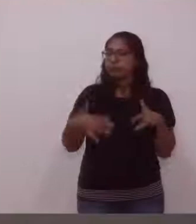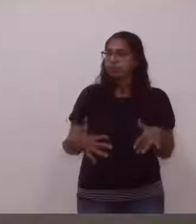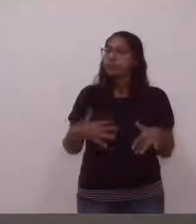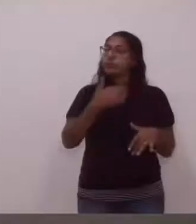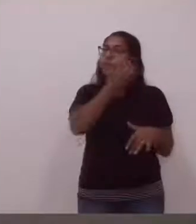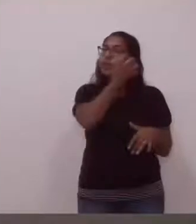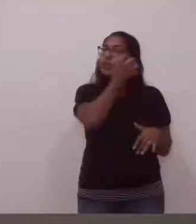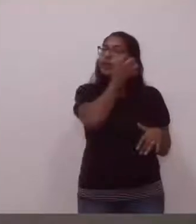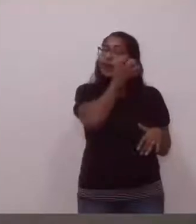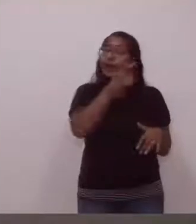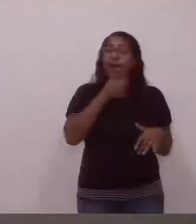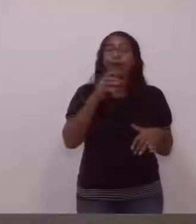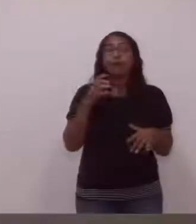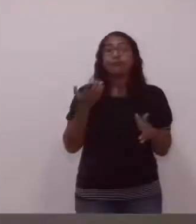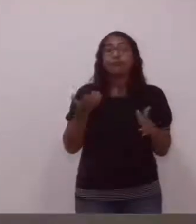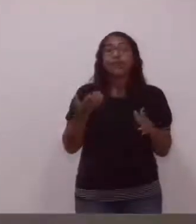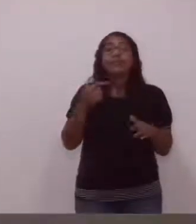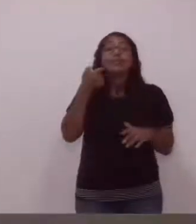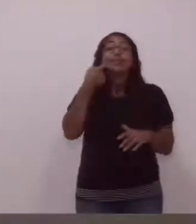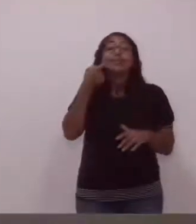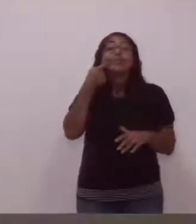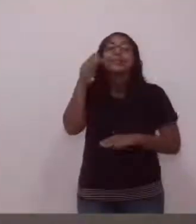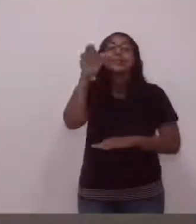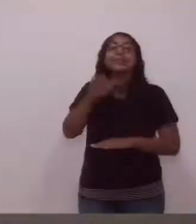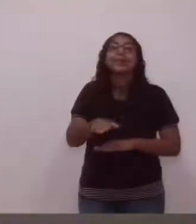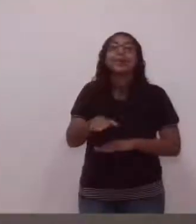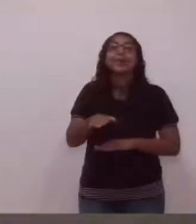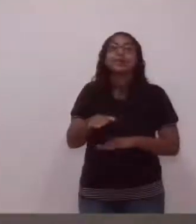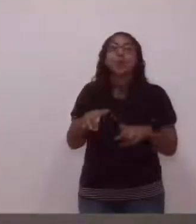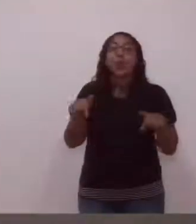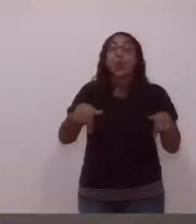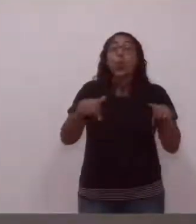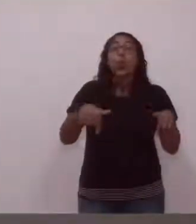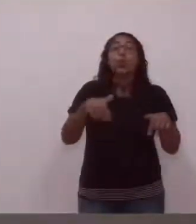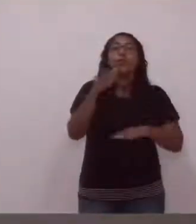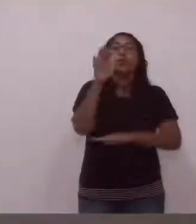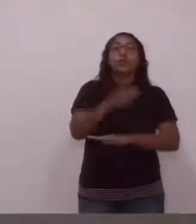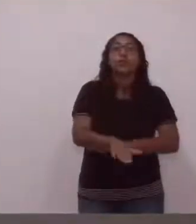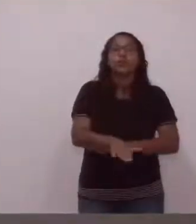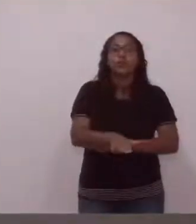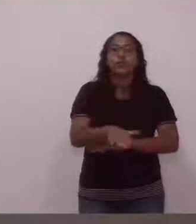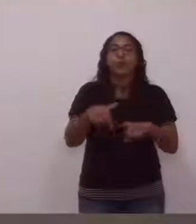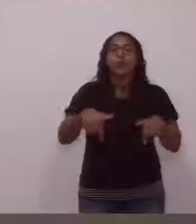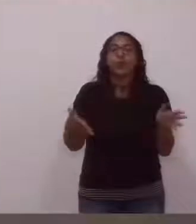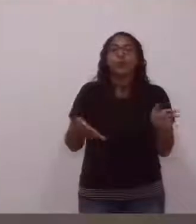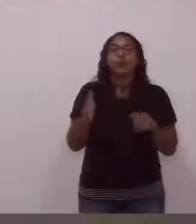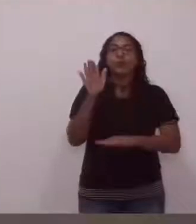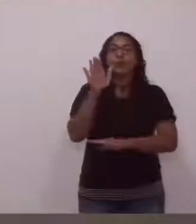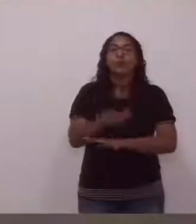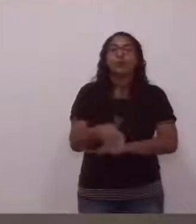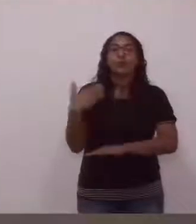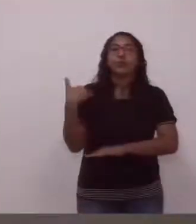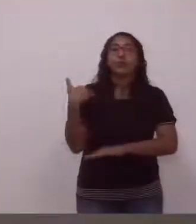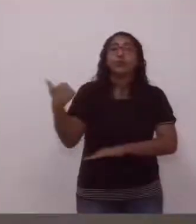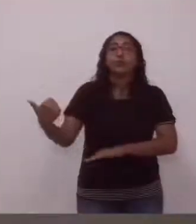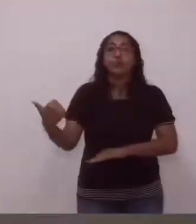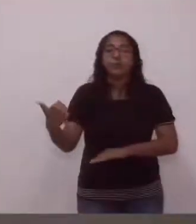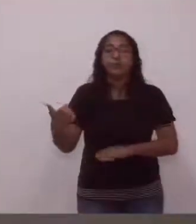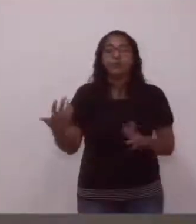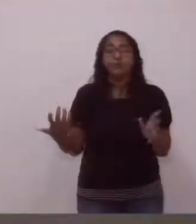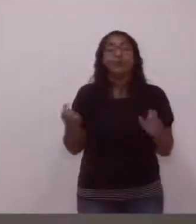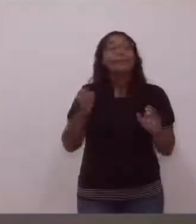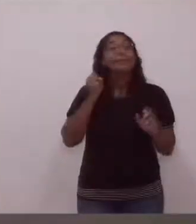hora. Eu sei que é questão de regimento e tal, mas foi convocado agora no final da tarde. Então eu acho que se fosse com